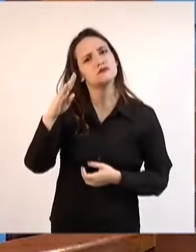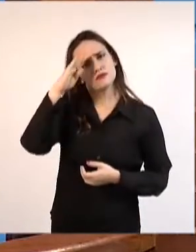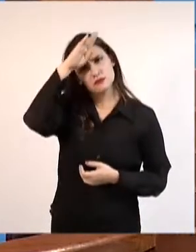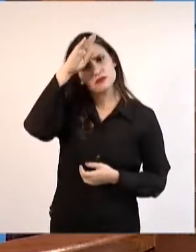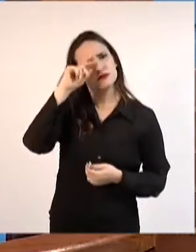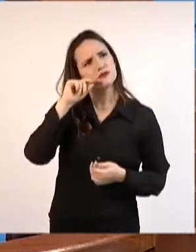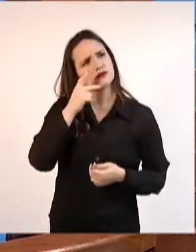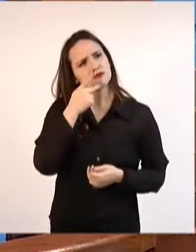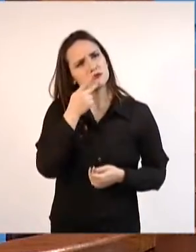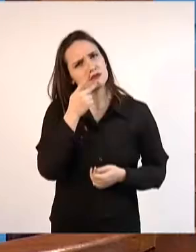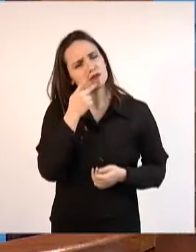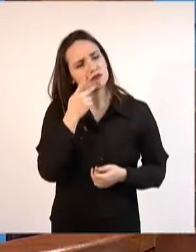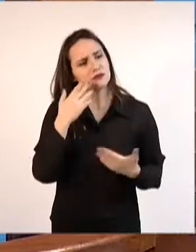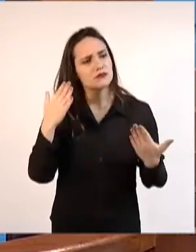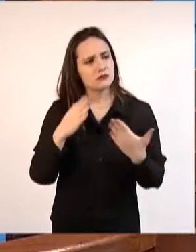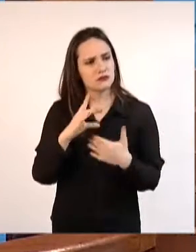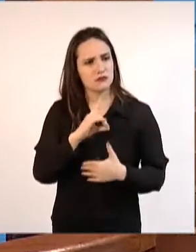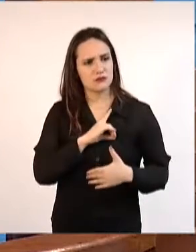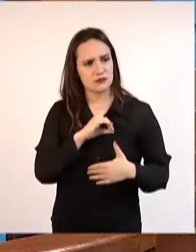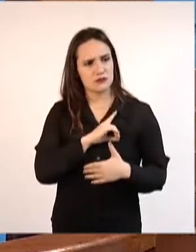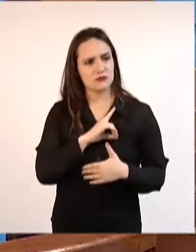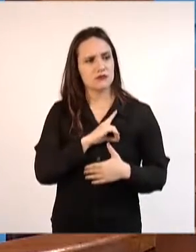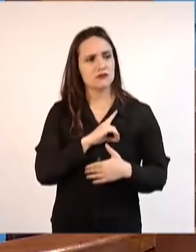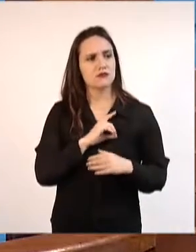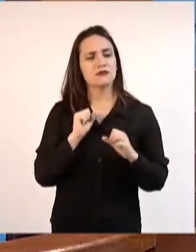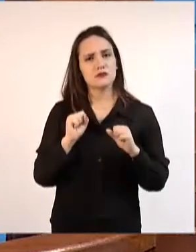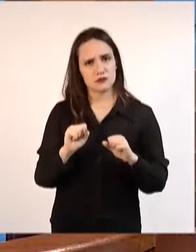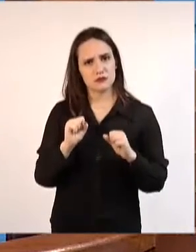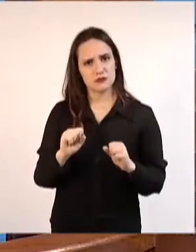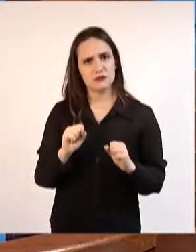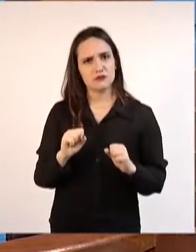uma medida no sentido de que os próprios delegados de polícia já possam